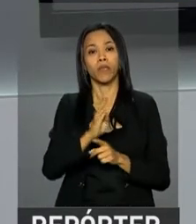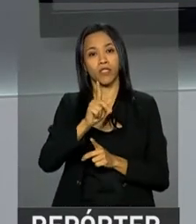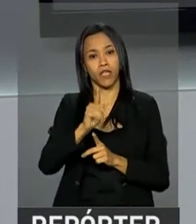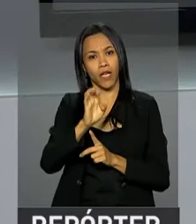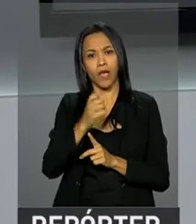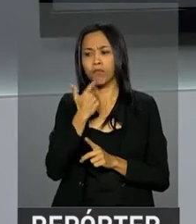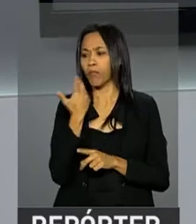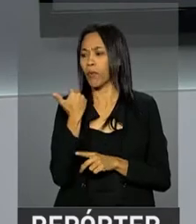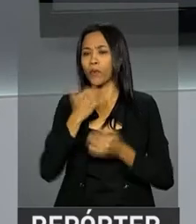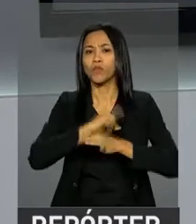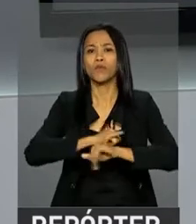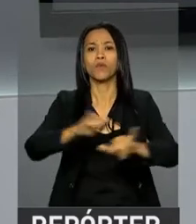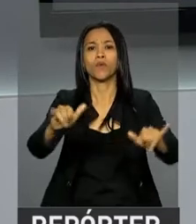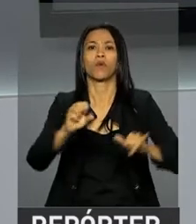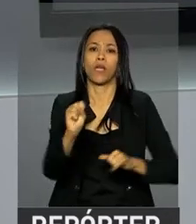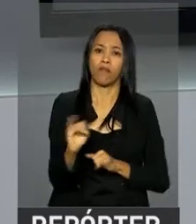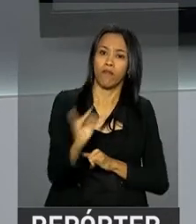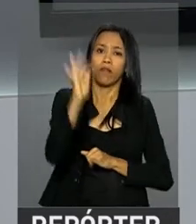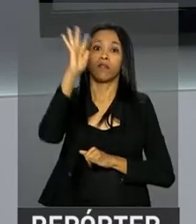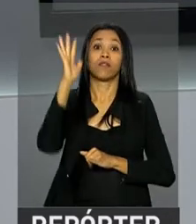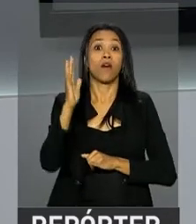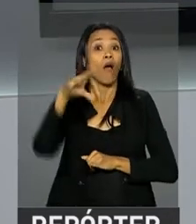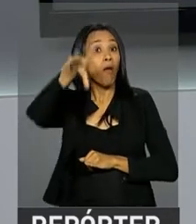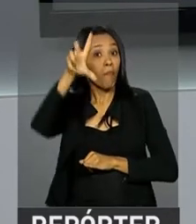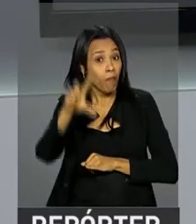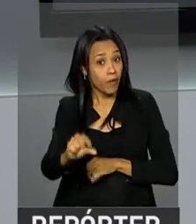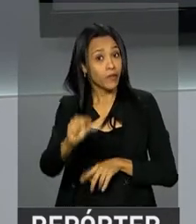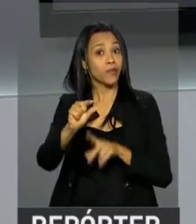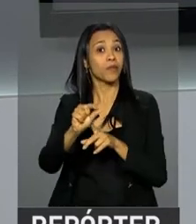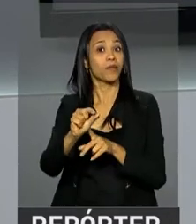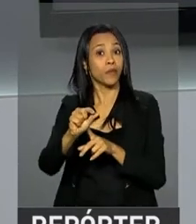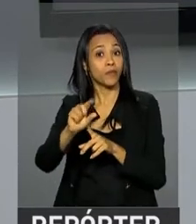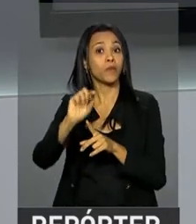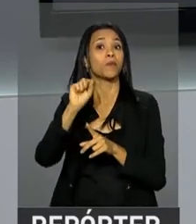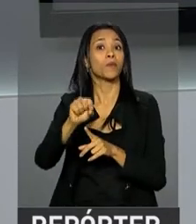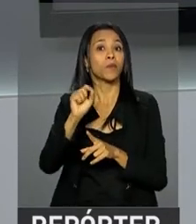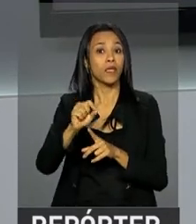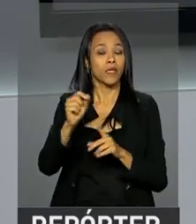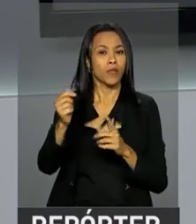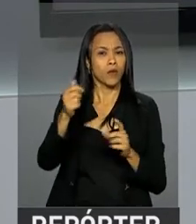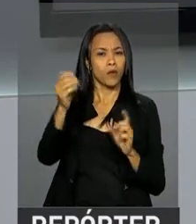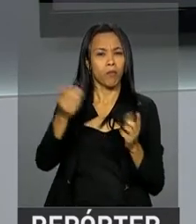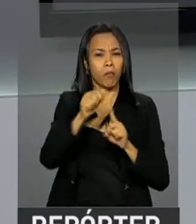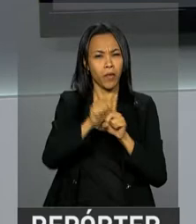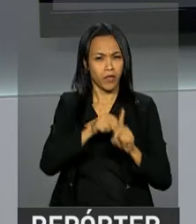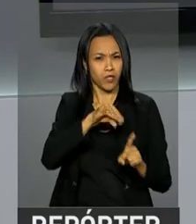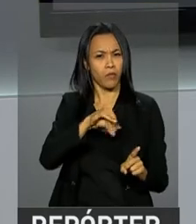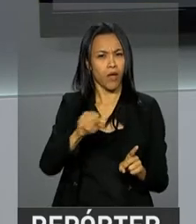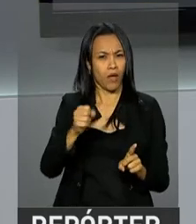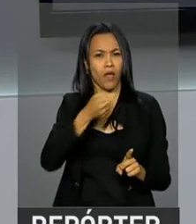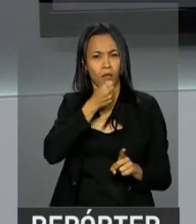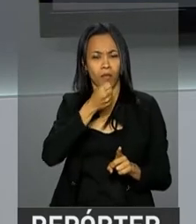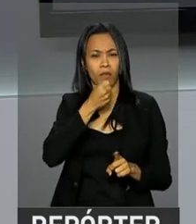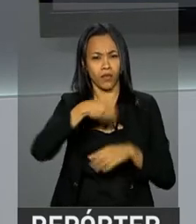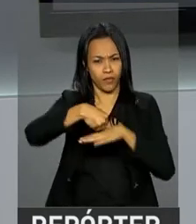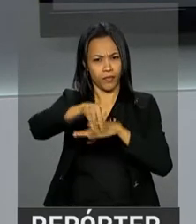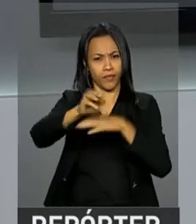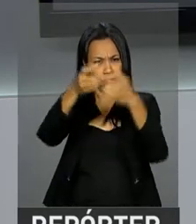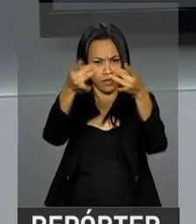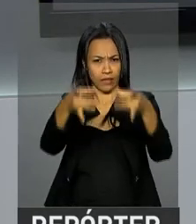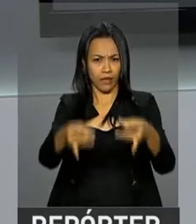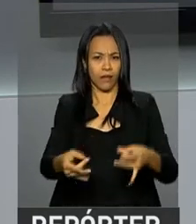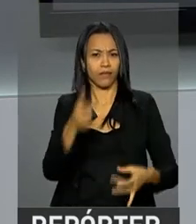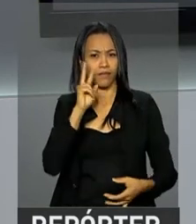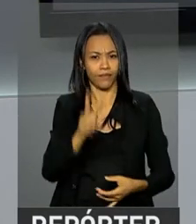que a prévia da inflação do mês de junho ficou abaixo da taxa registrada em maio o repórter joão pedro neto traz detalhes para a